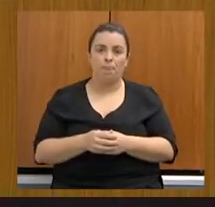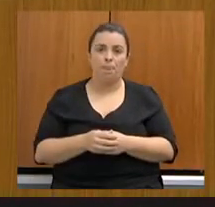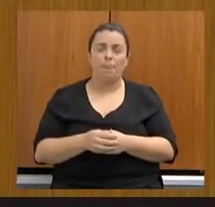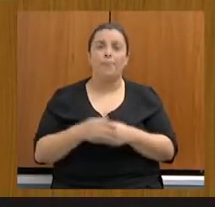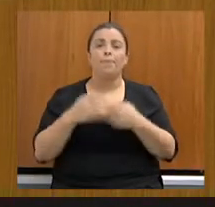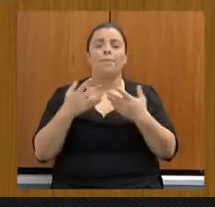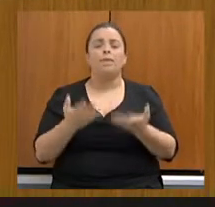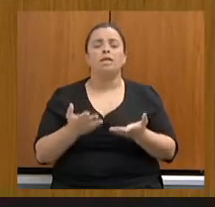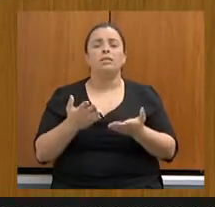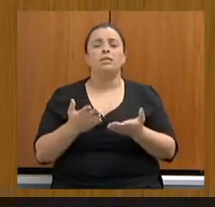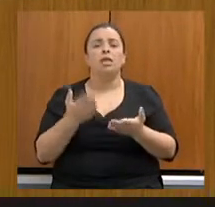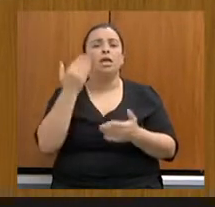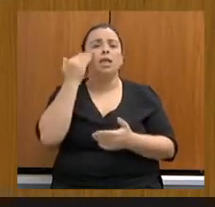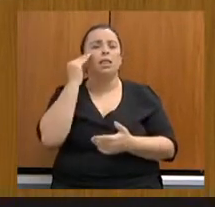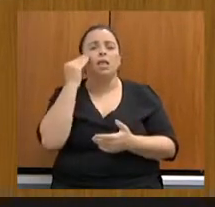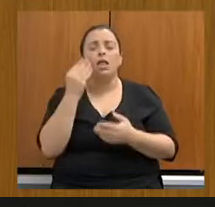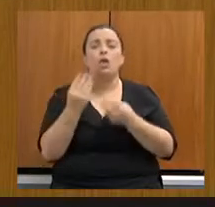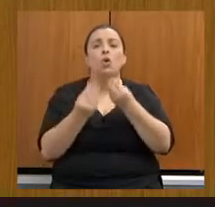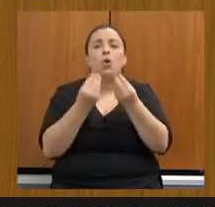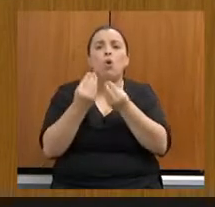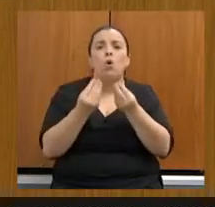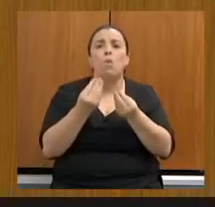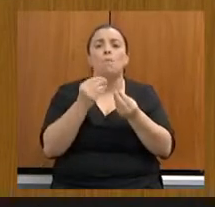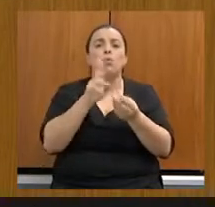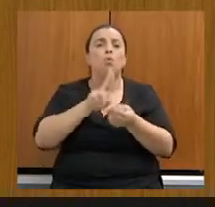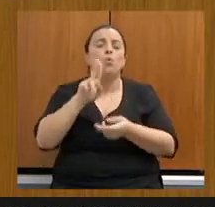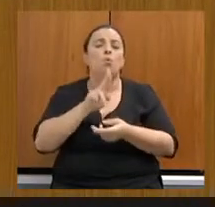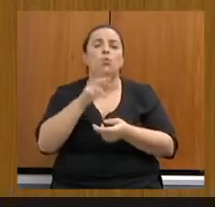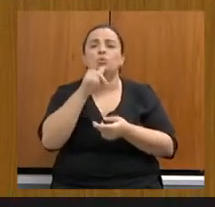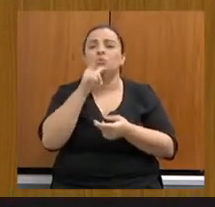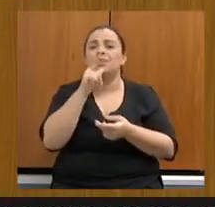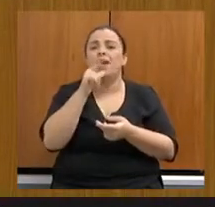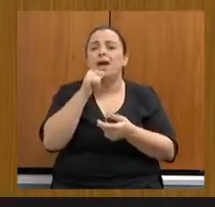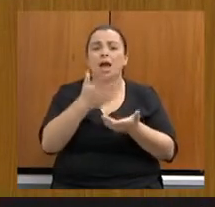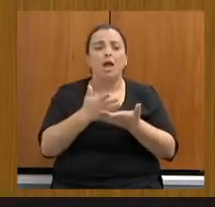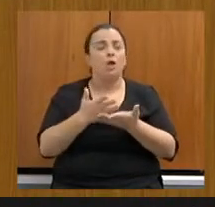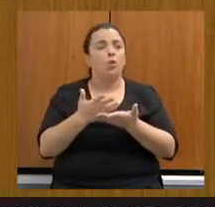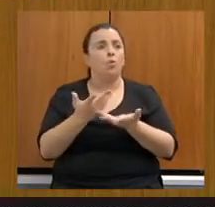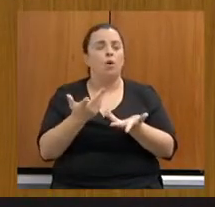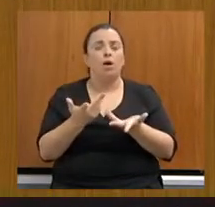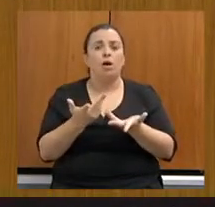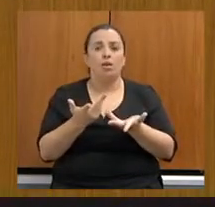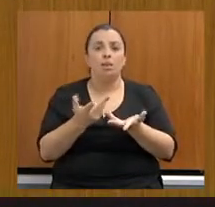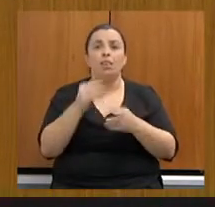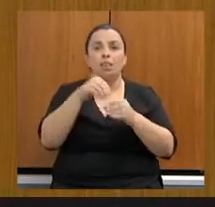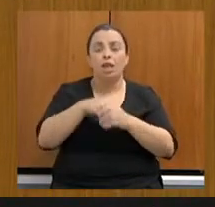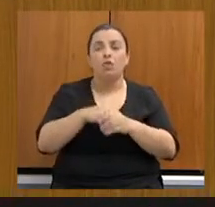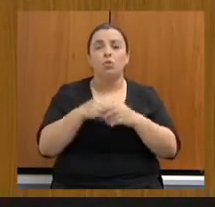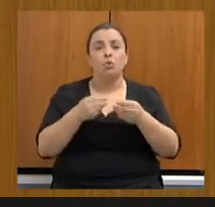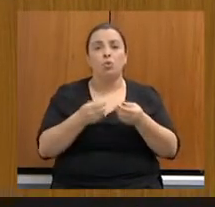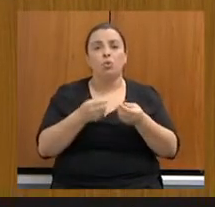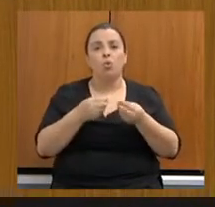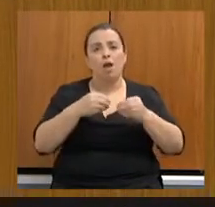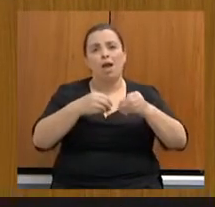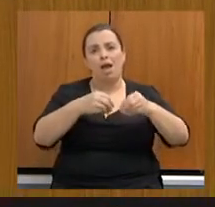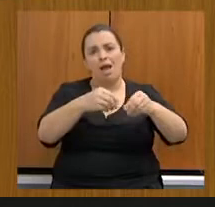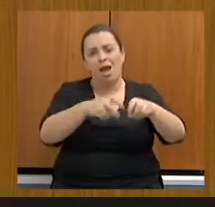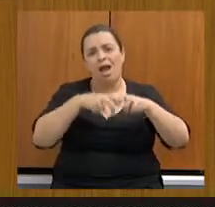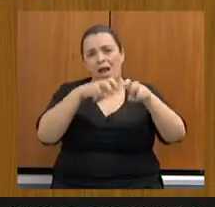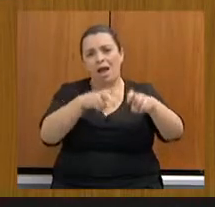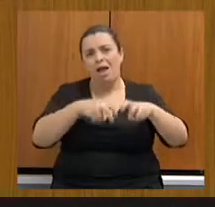da água para a irrigação é do agronegócio e também é dupla fundo